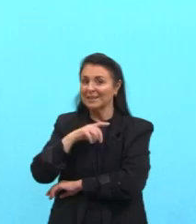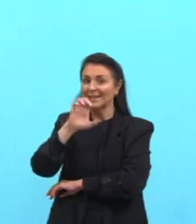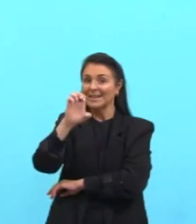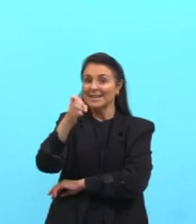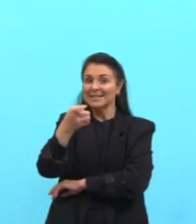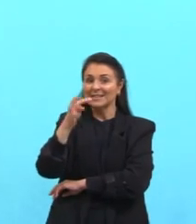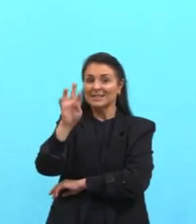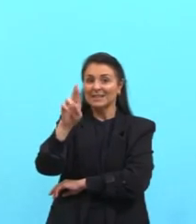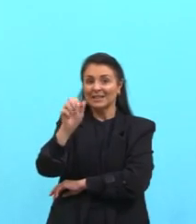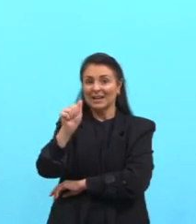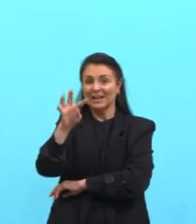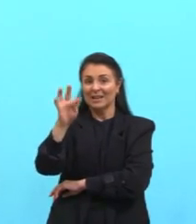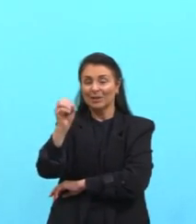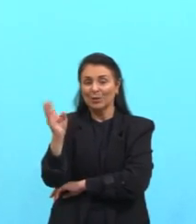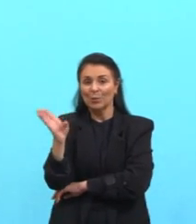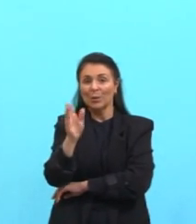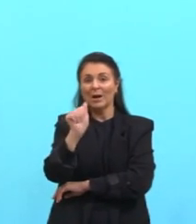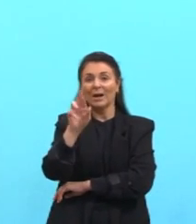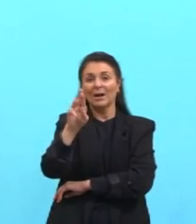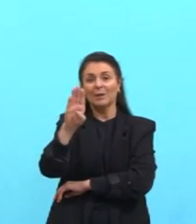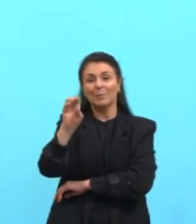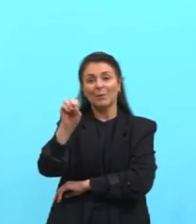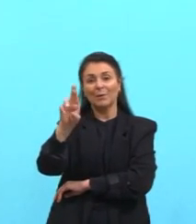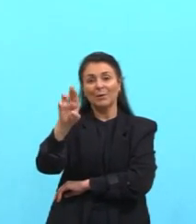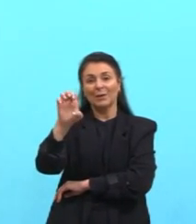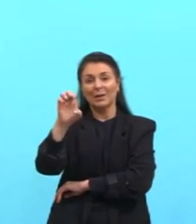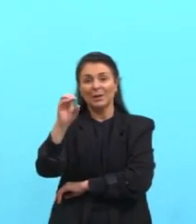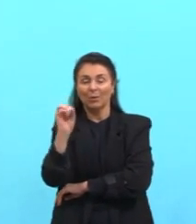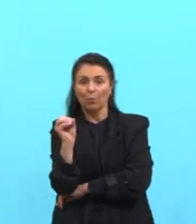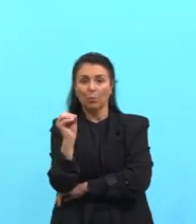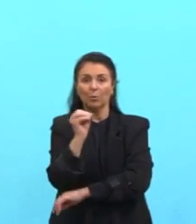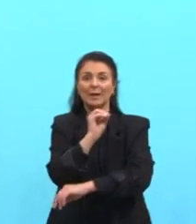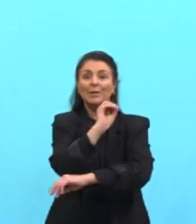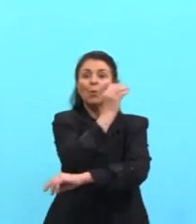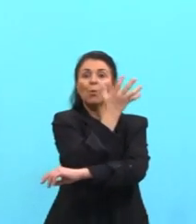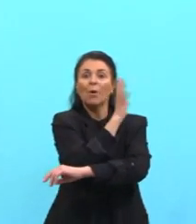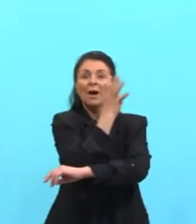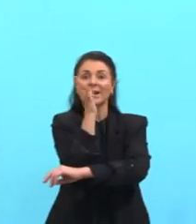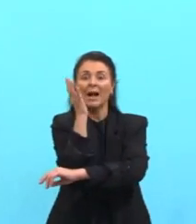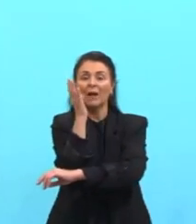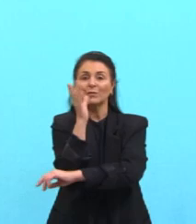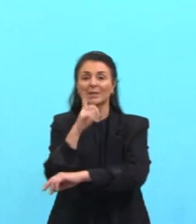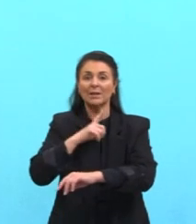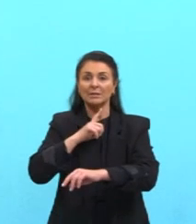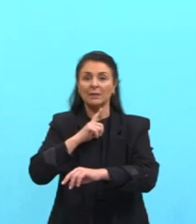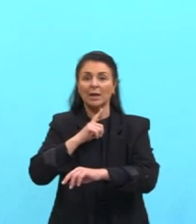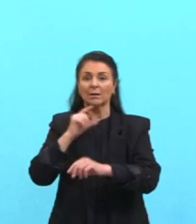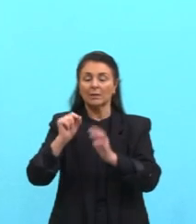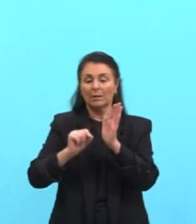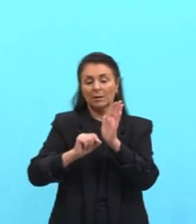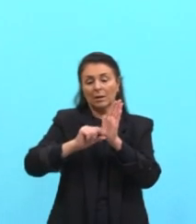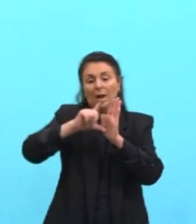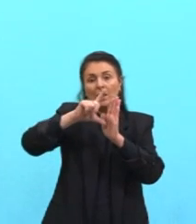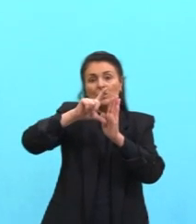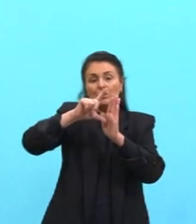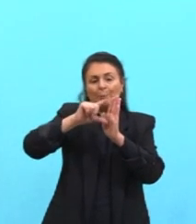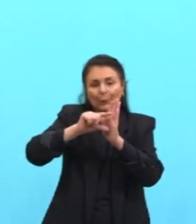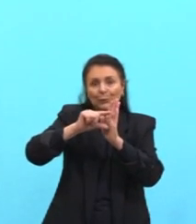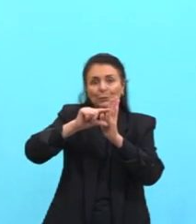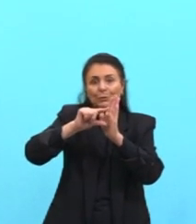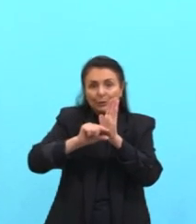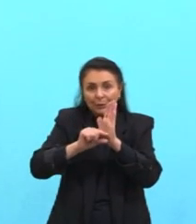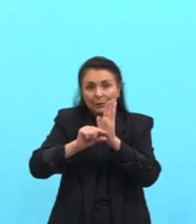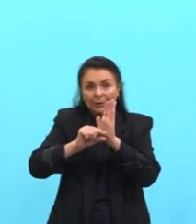tu tem árvores né de um tamanho tu tem árvores de outro tamanho e tu tem também árvores muito mais muito mais